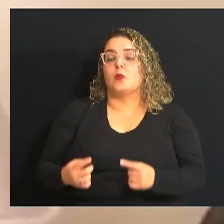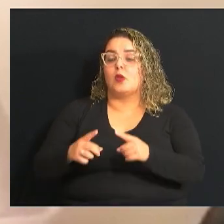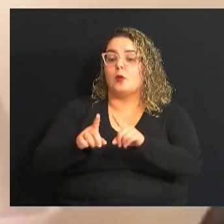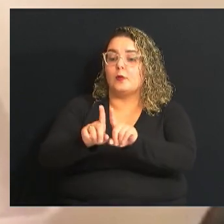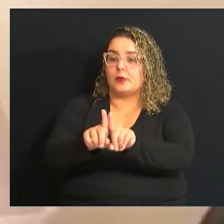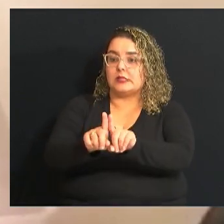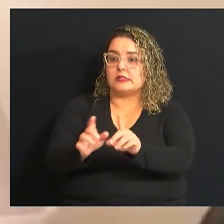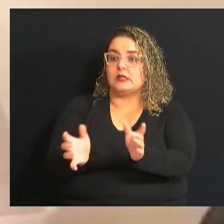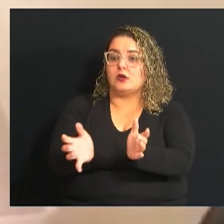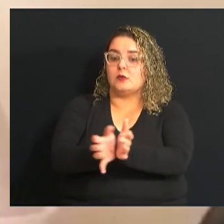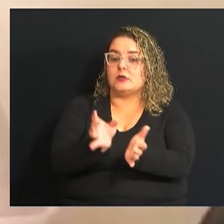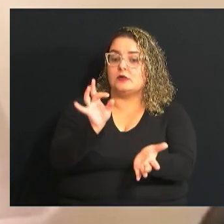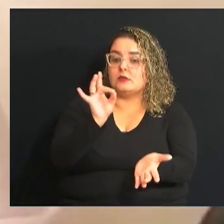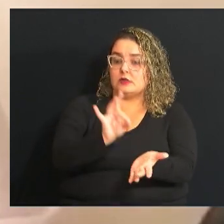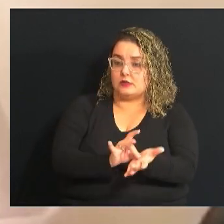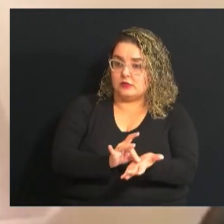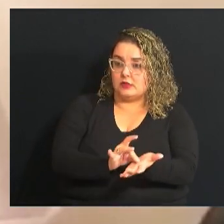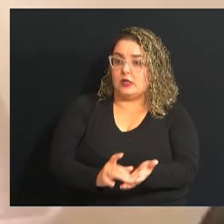ele